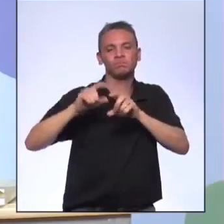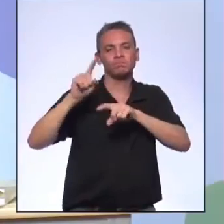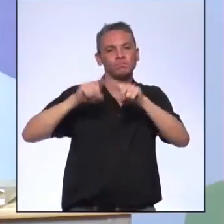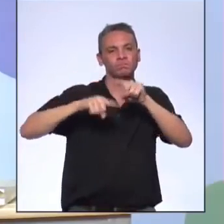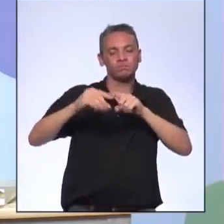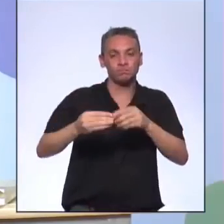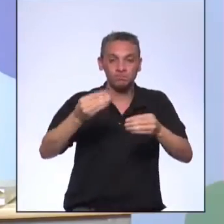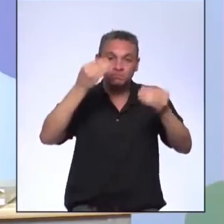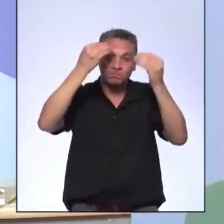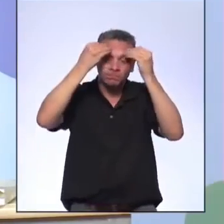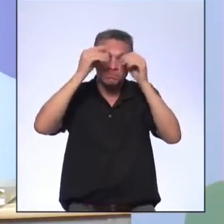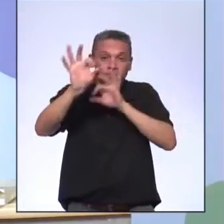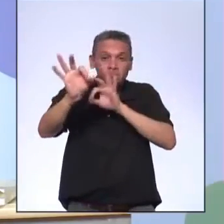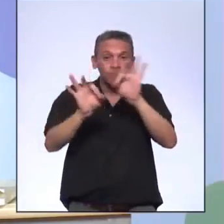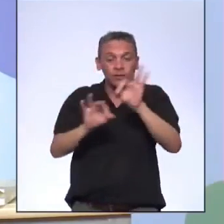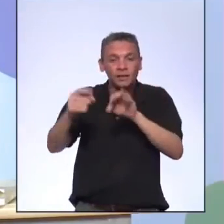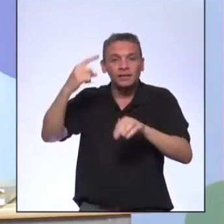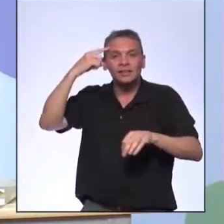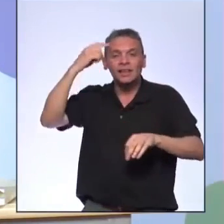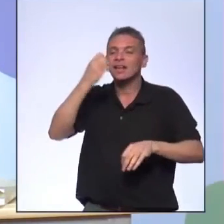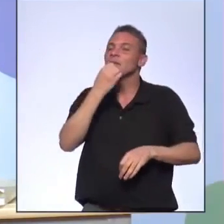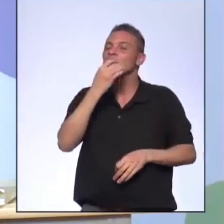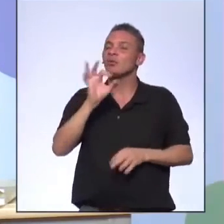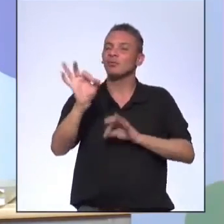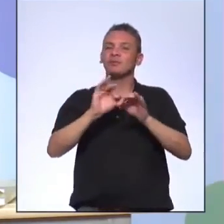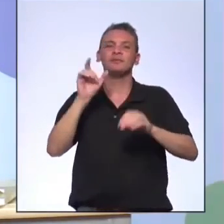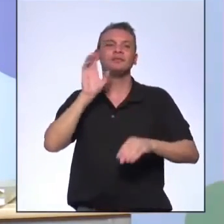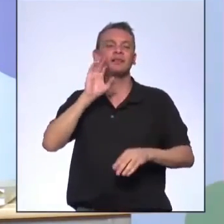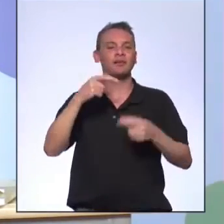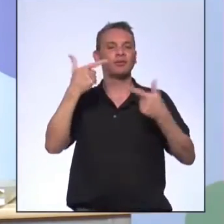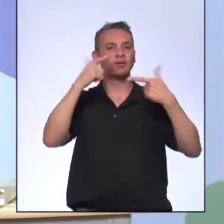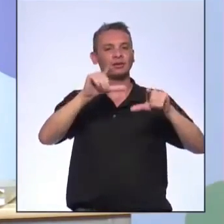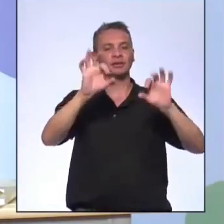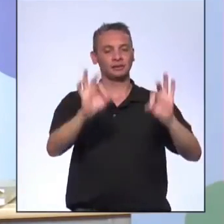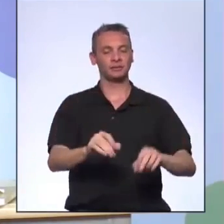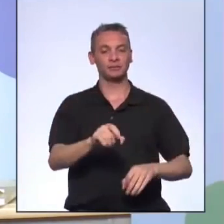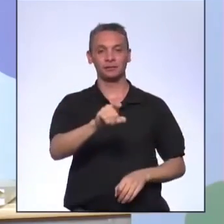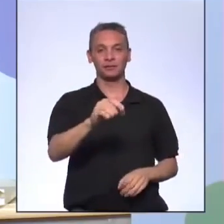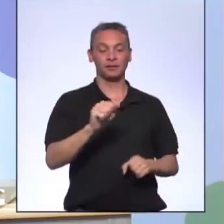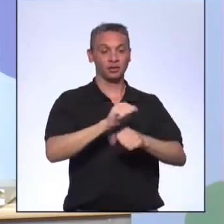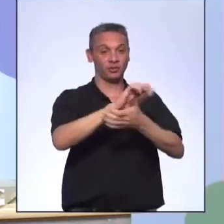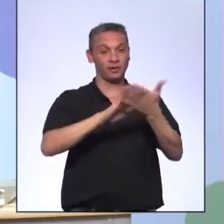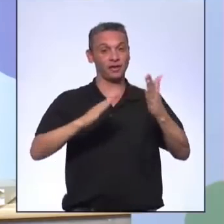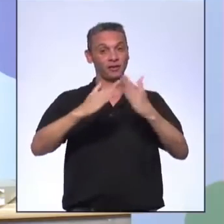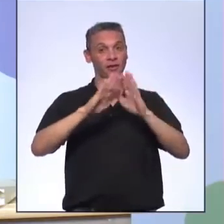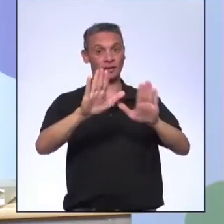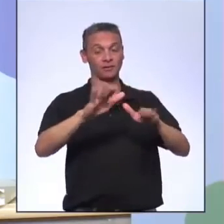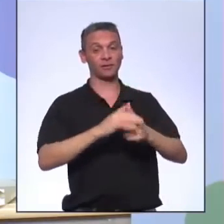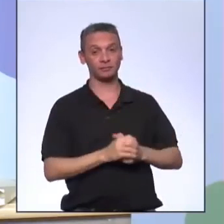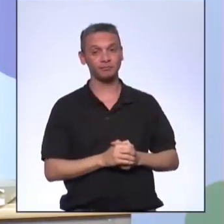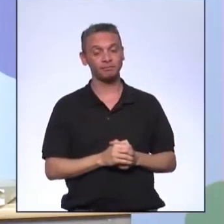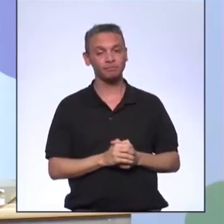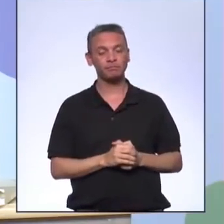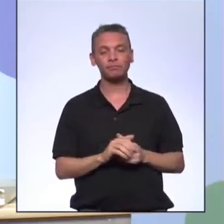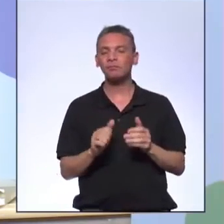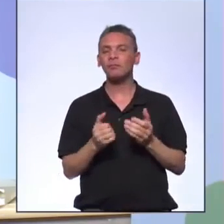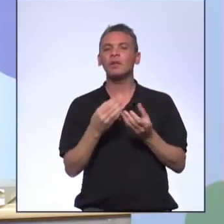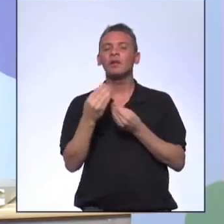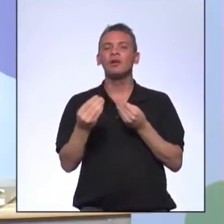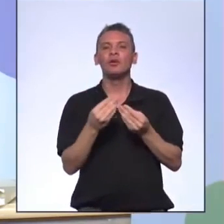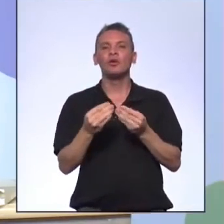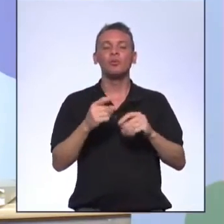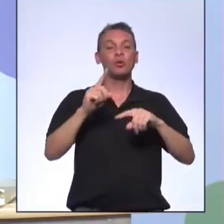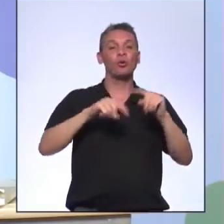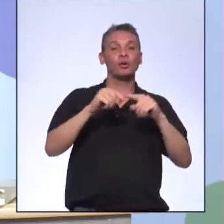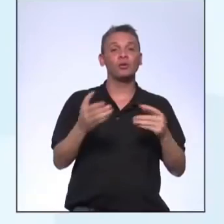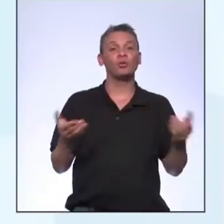e coloque, organize as ideias, você vê que bacana que vai ficar, tá, gente? Então, eu deixo essa atividade para vocês fazerem. Quais foram os